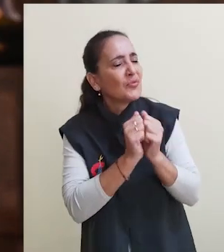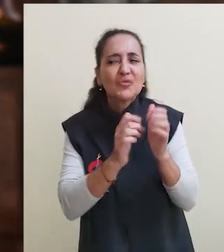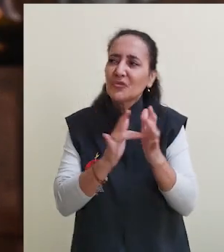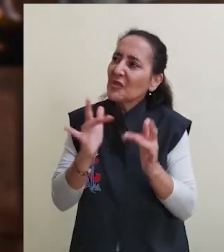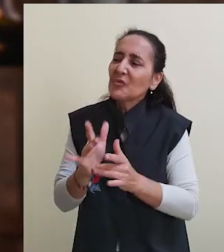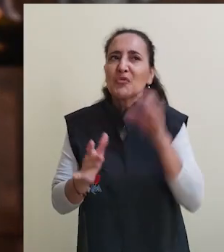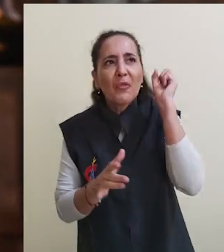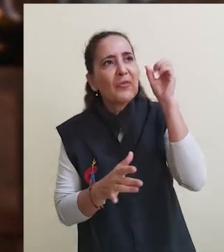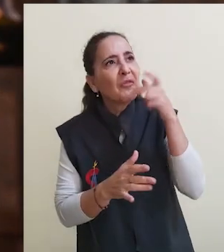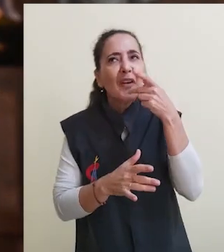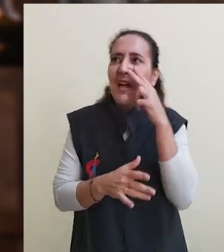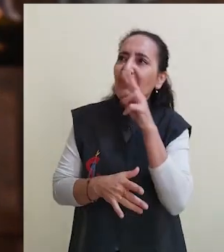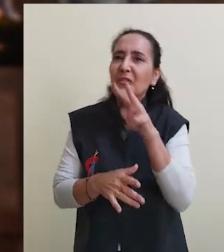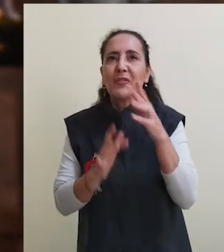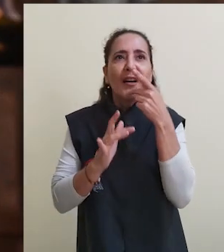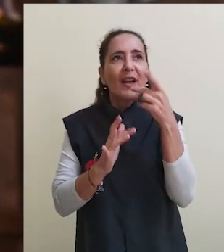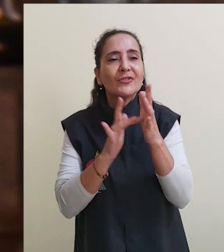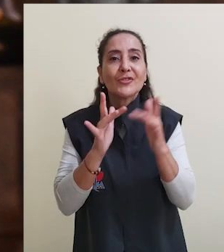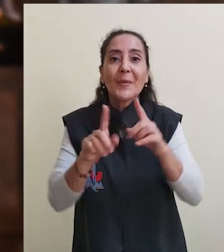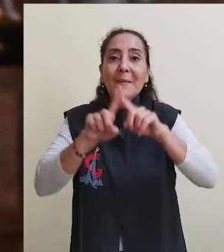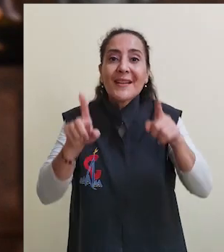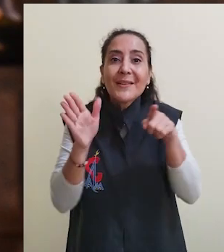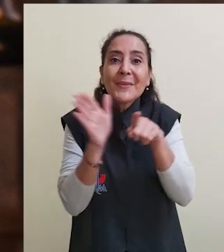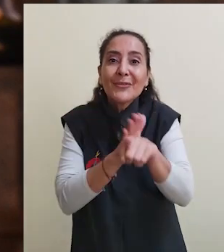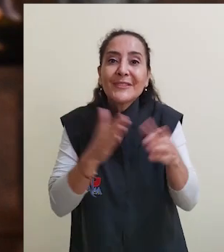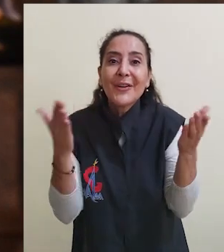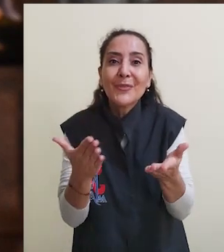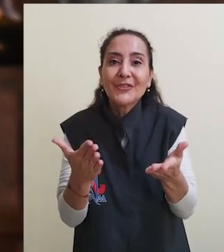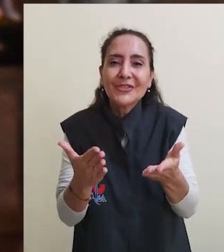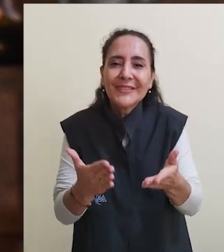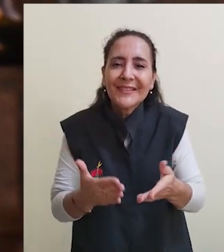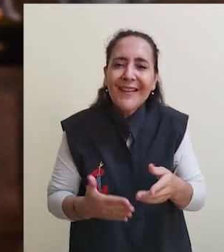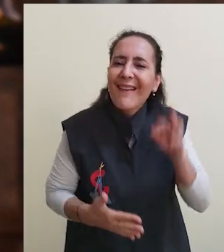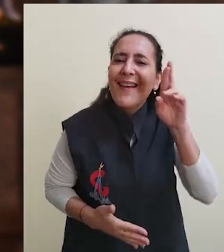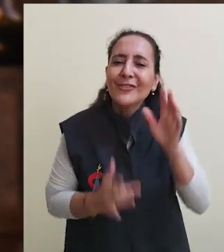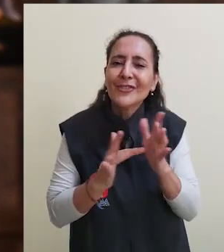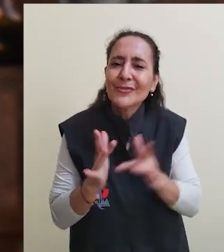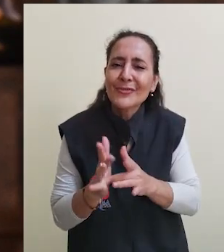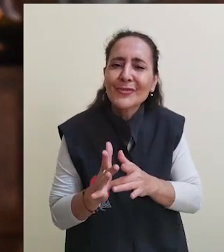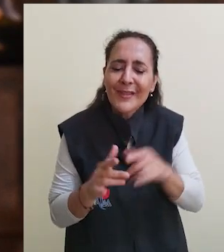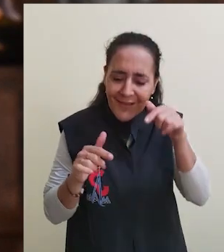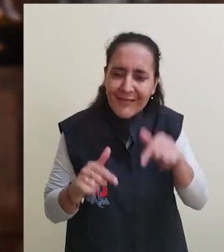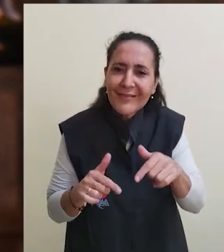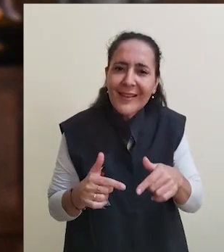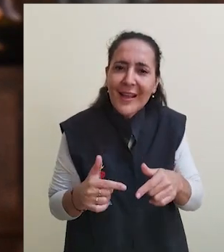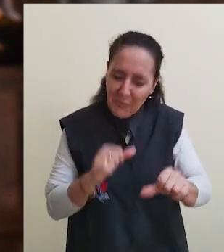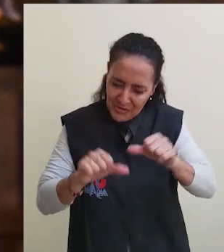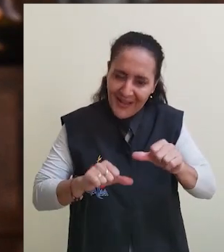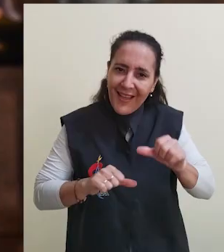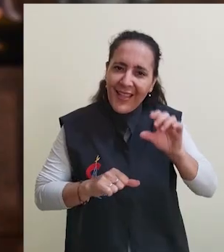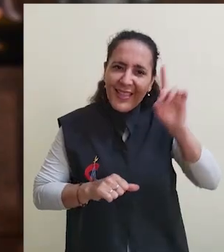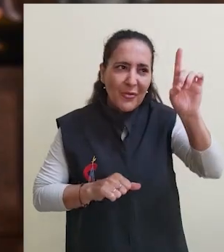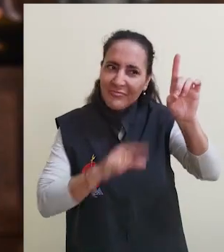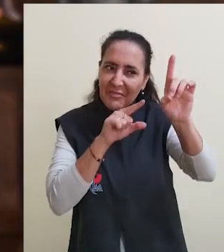com Ele algum tanto da vida. Hoje essa pergunta é para nós, mas saibamos essa resposta. Não muda Deus, muda a